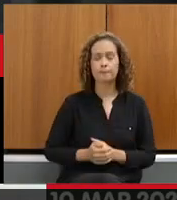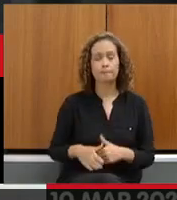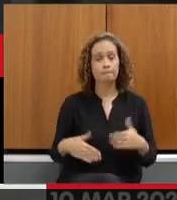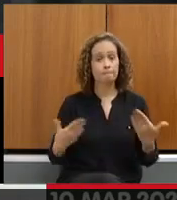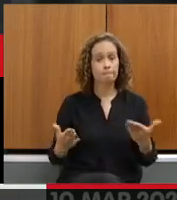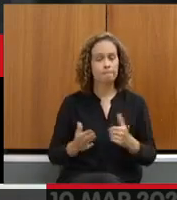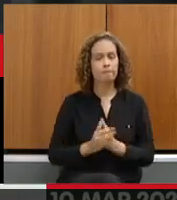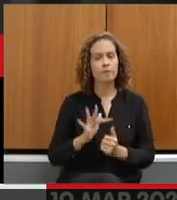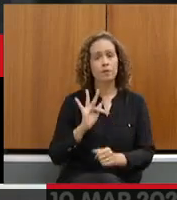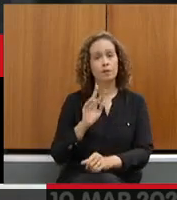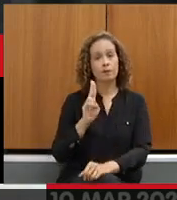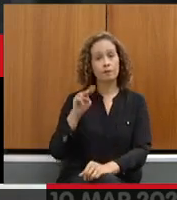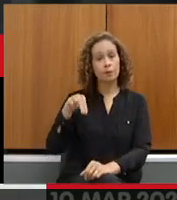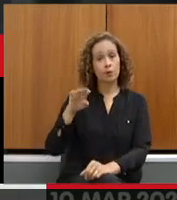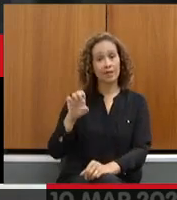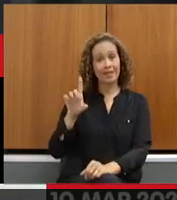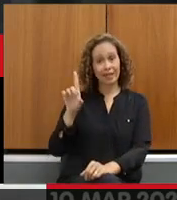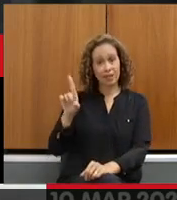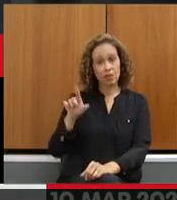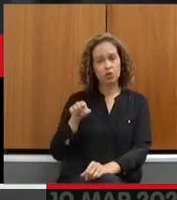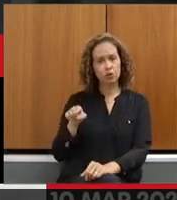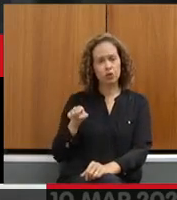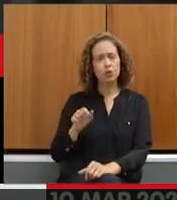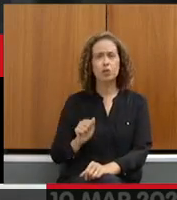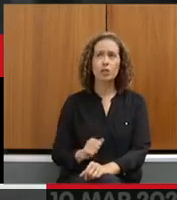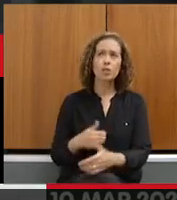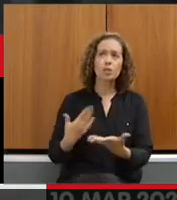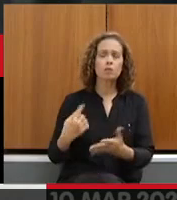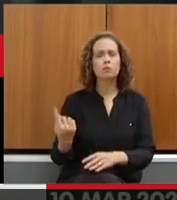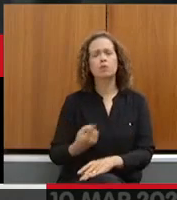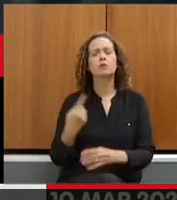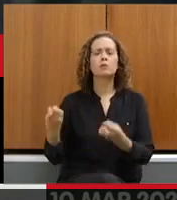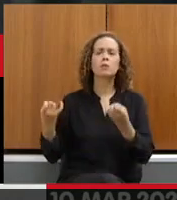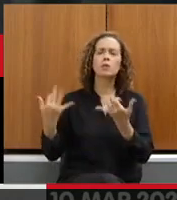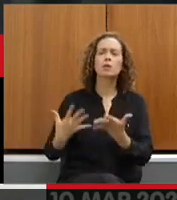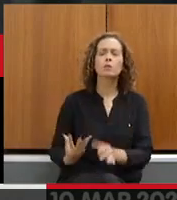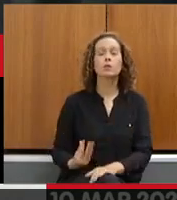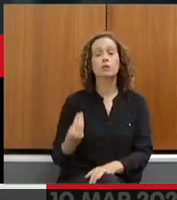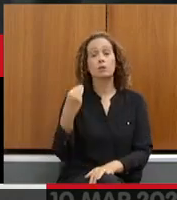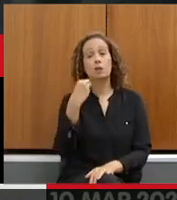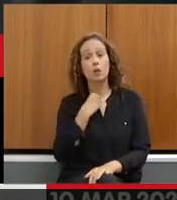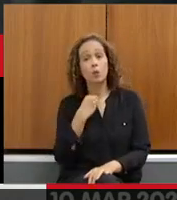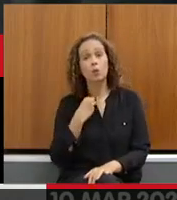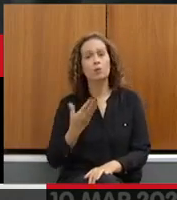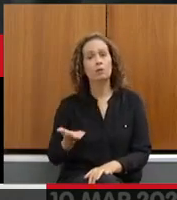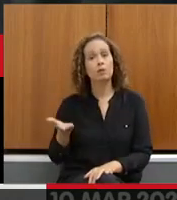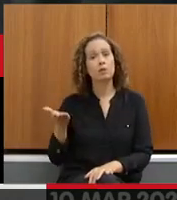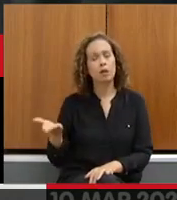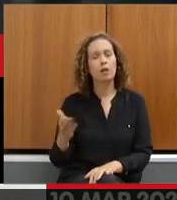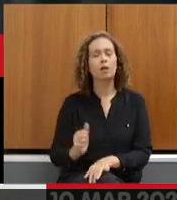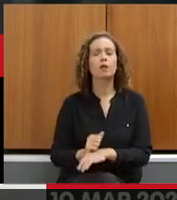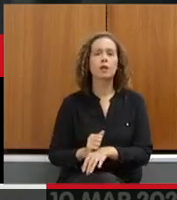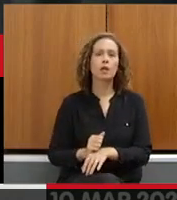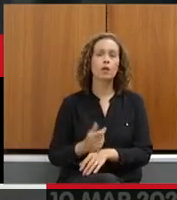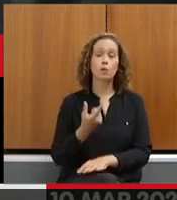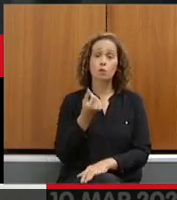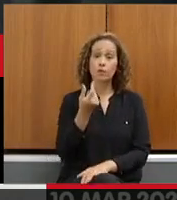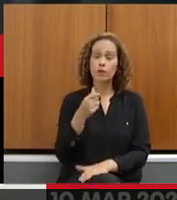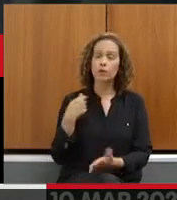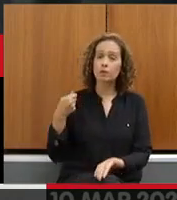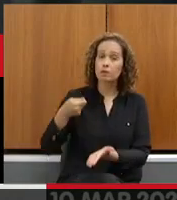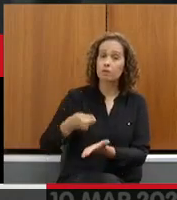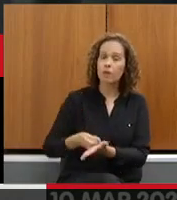à funet eu acho que quando se fala da lucratividade da funed Ou seja é o valor que se paga